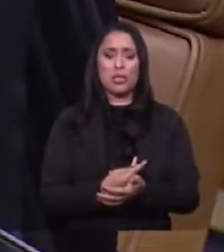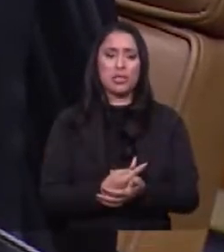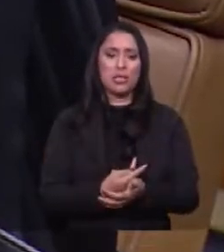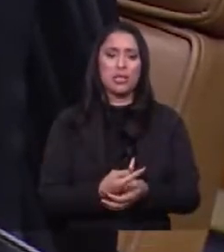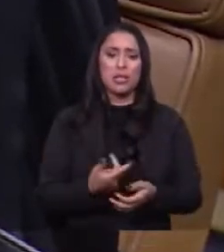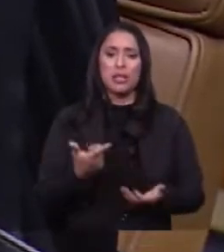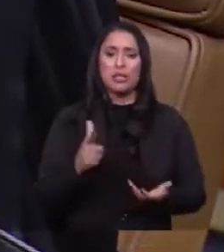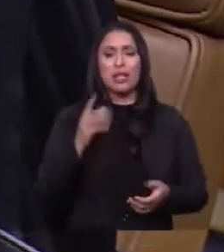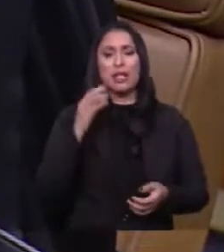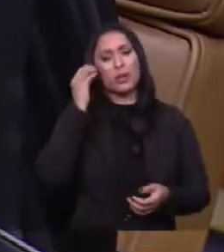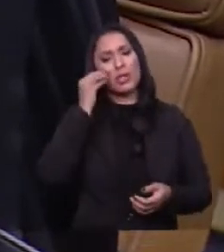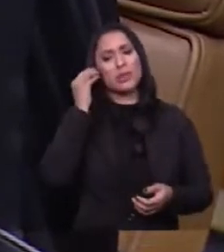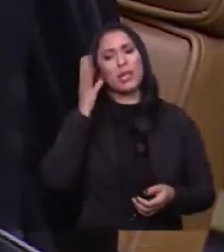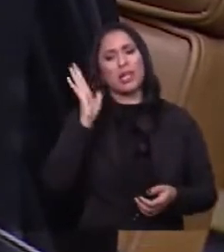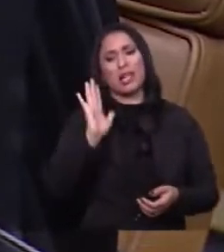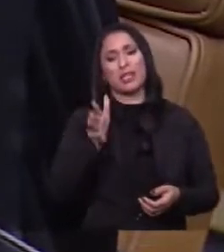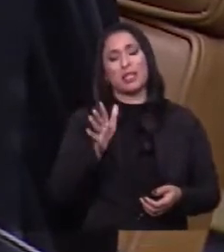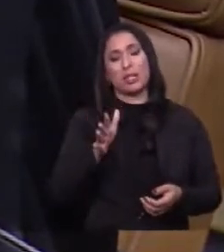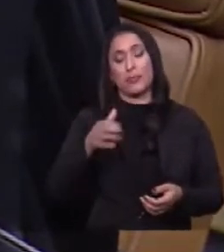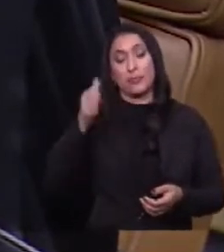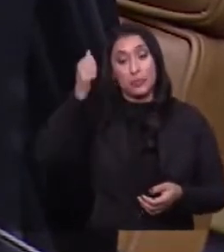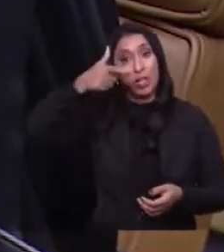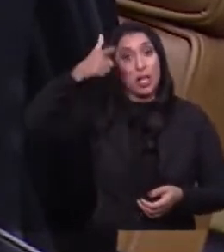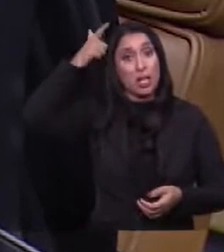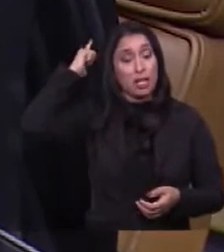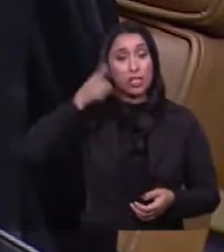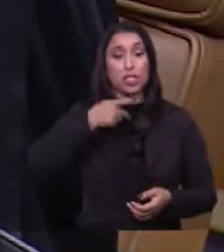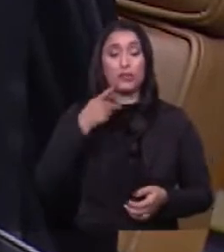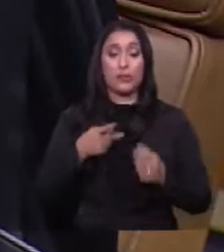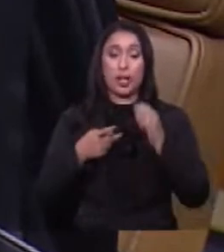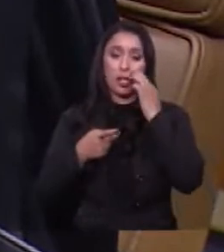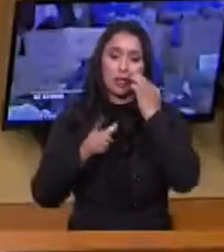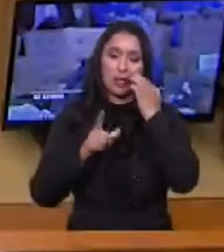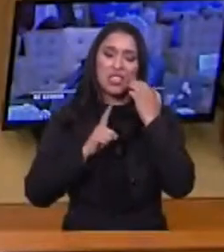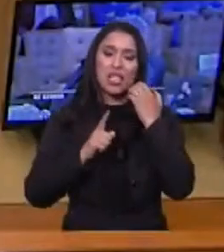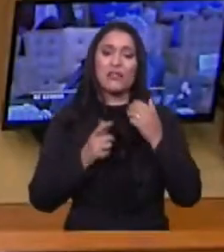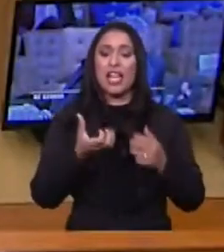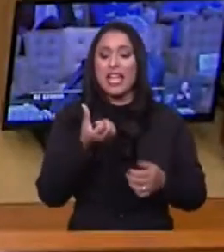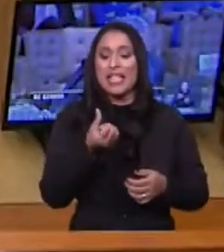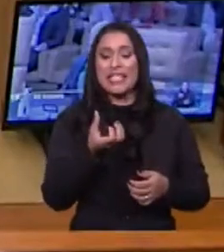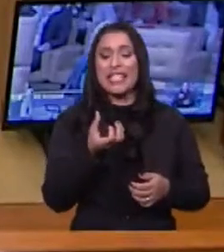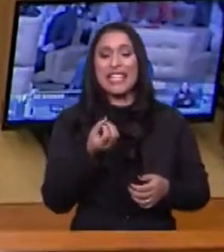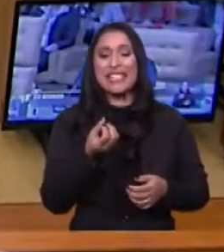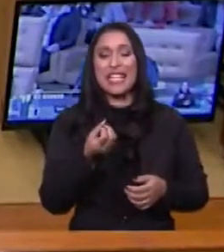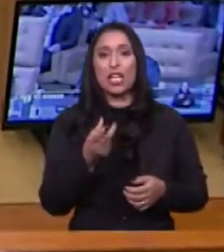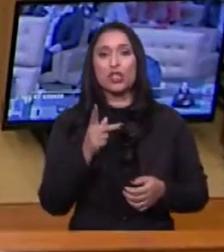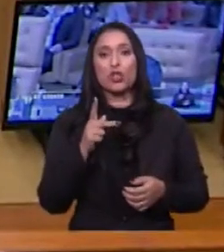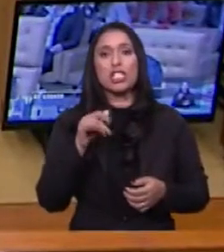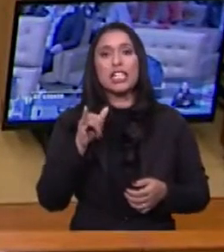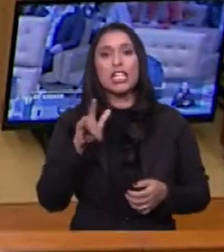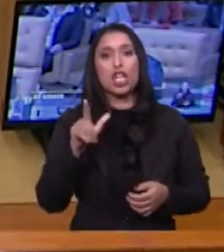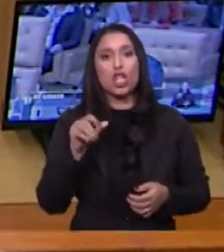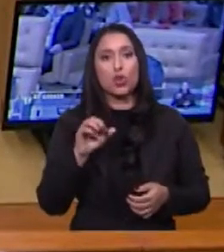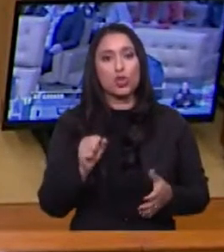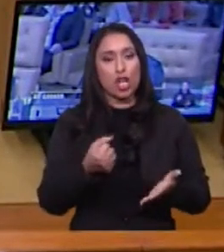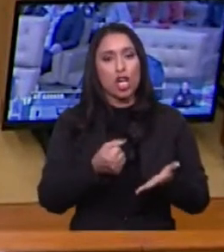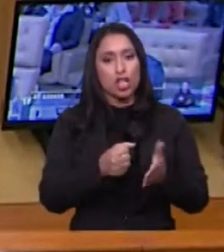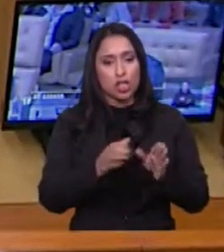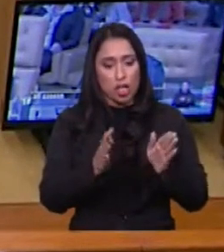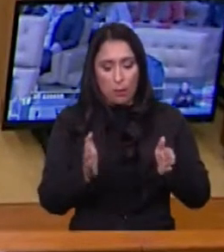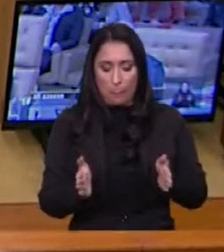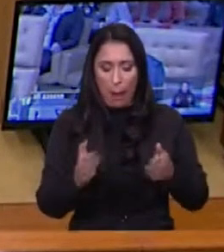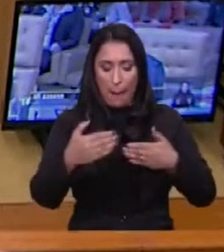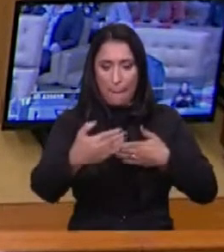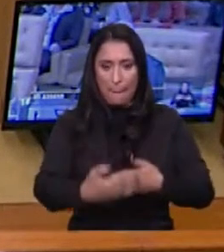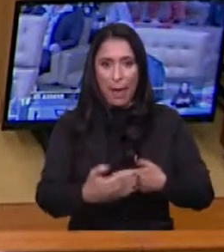punir Nós já tivemos pequenos. caso na primeira turma de 600 quilos de pasta de cocaína, que